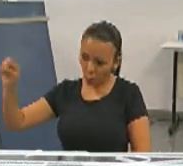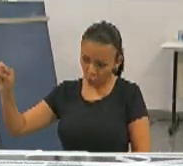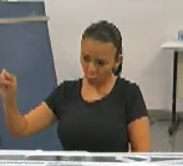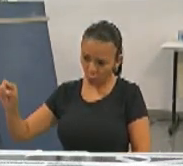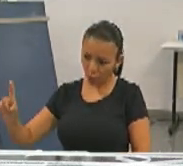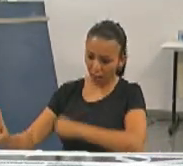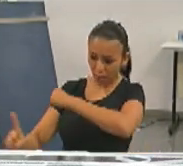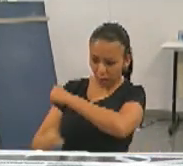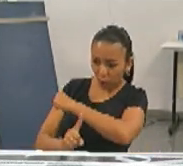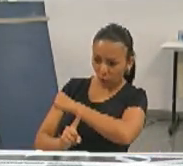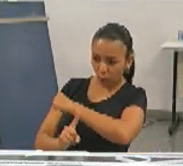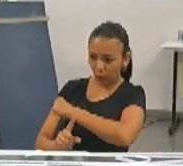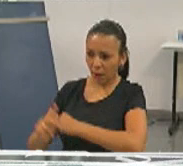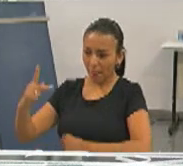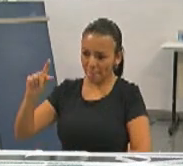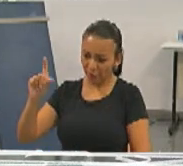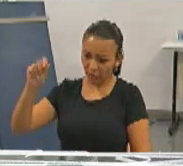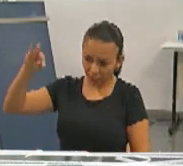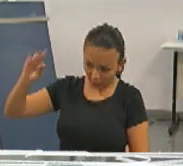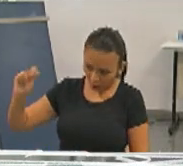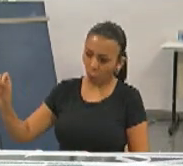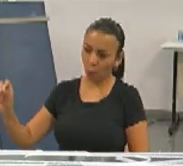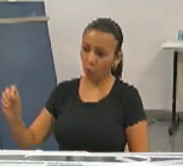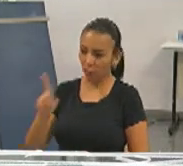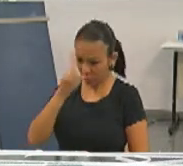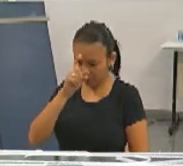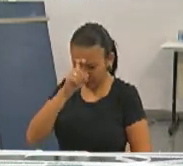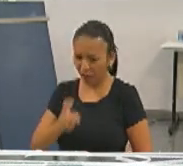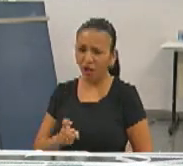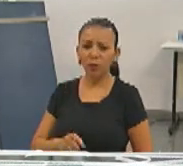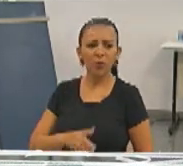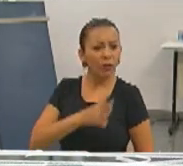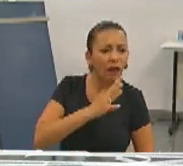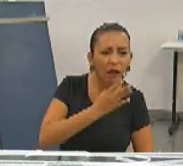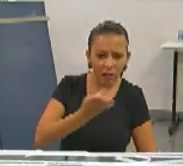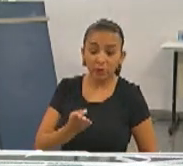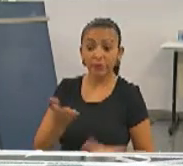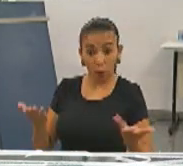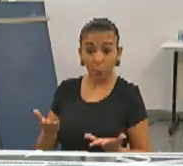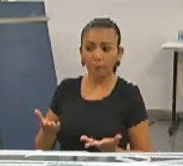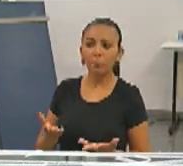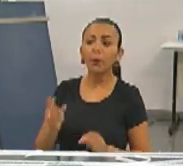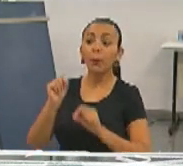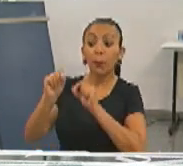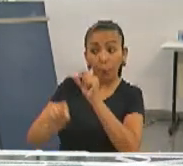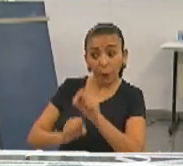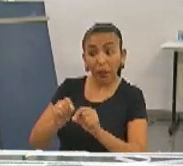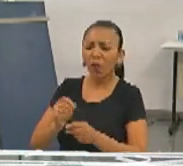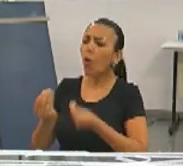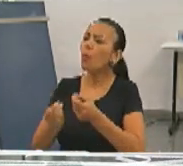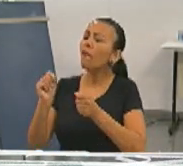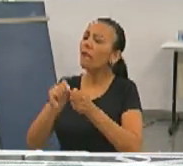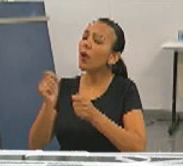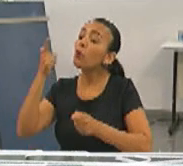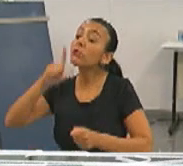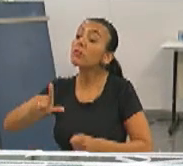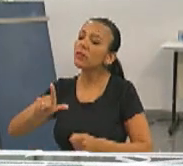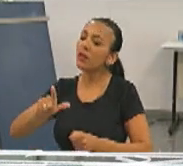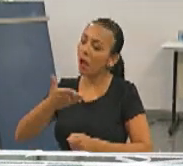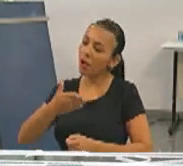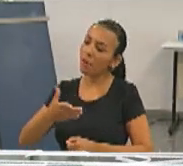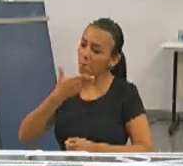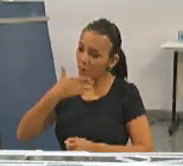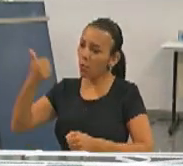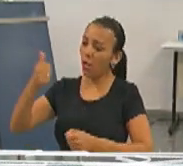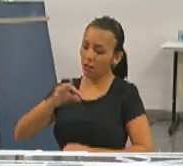APH, então, adicional de plantão hospitalar para quem está nos assistindo. O caminho para APH é a